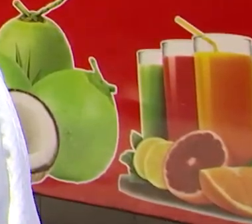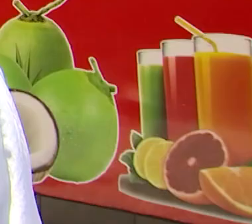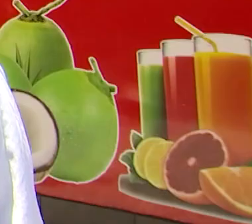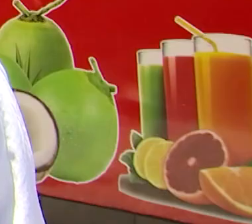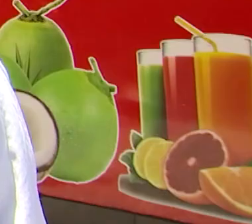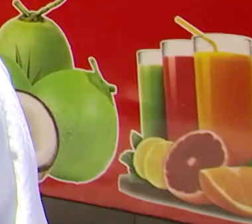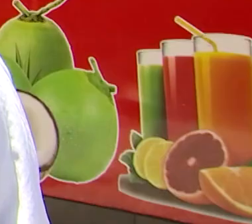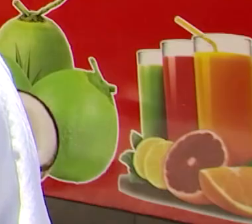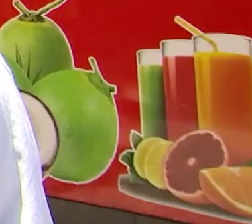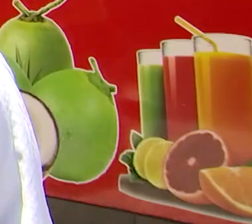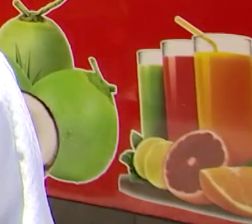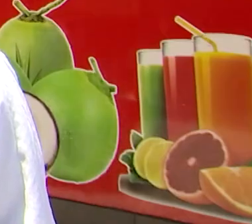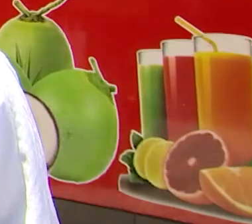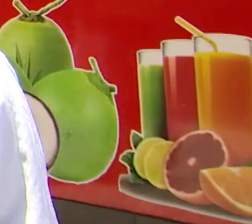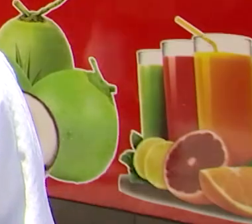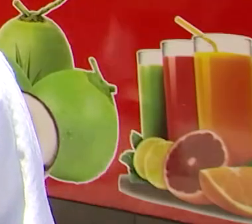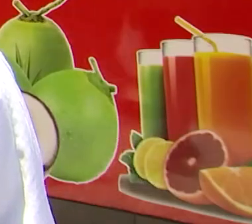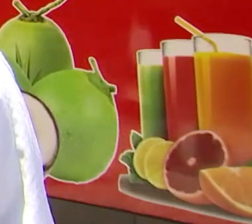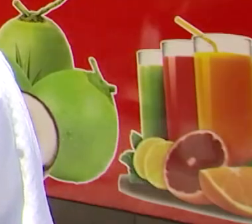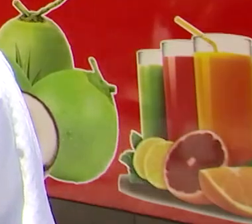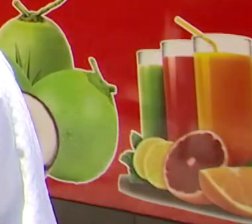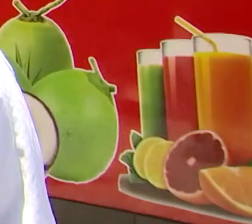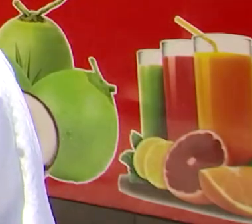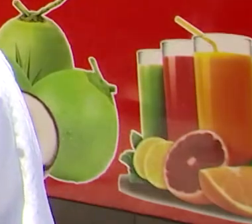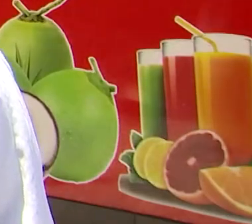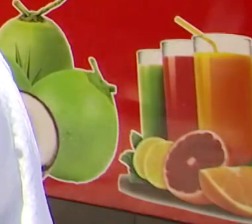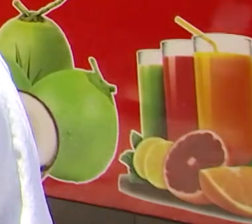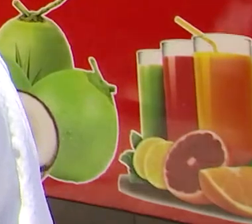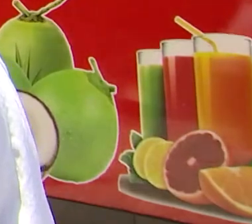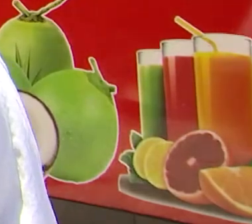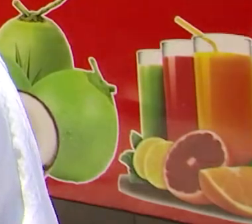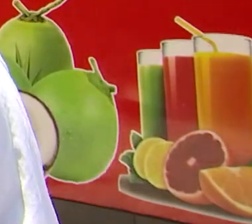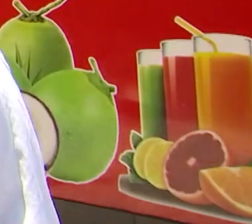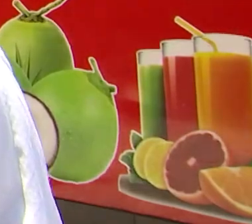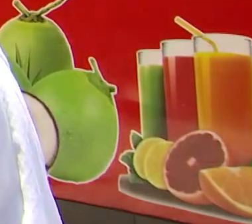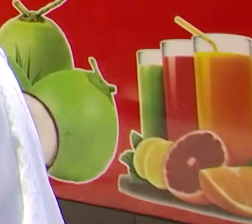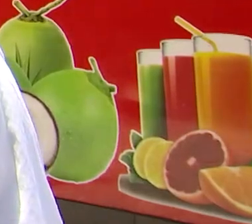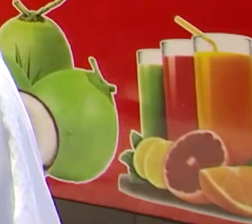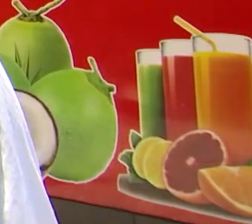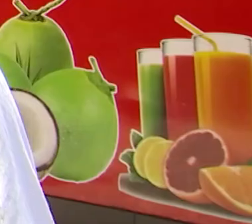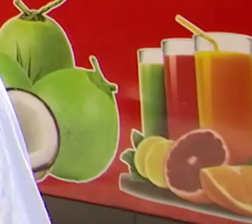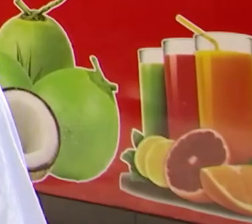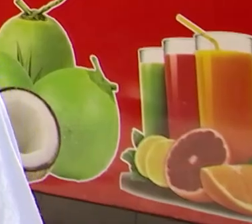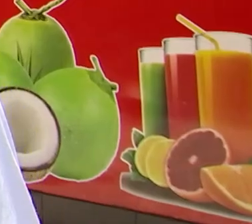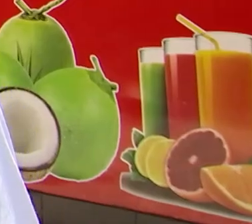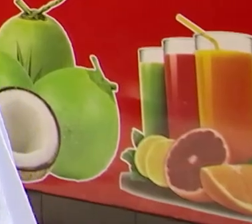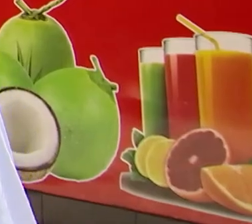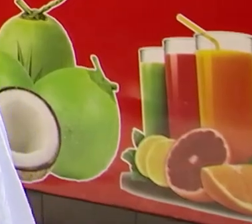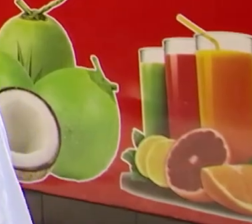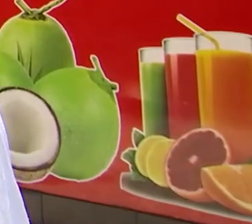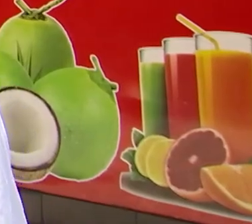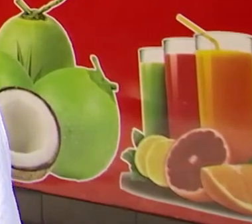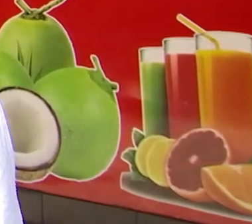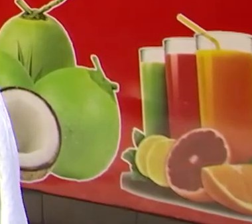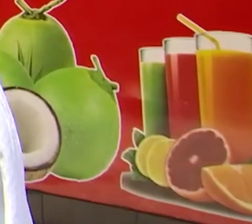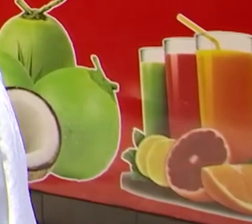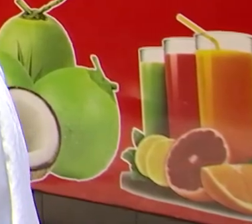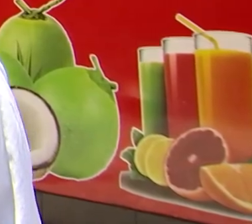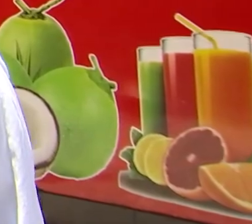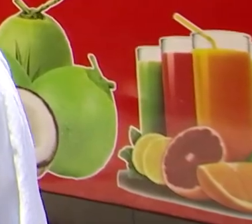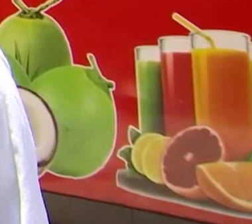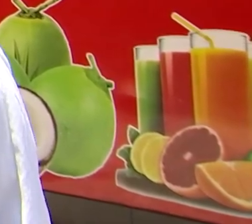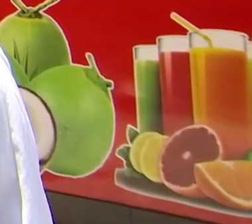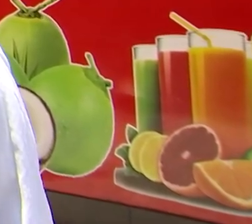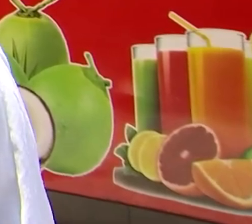história antiga, vai contar pra gente uma que marcou muito a relação dele com a terra dele. Exato. Eu nasci na cidade de Princesa Isabel, na